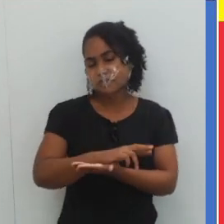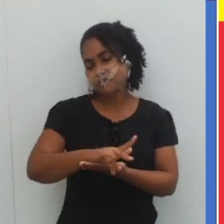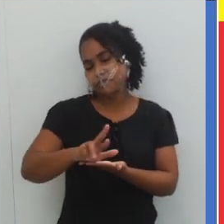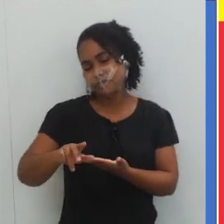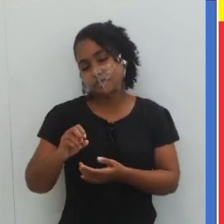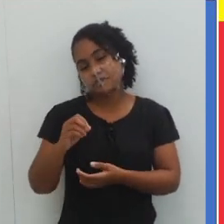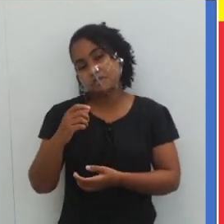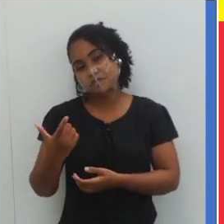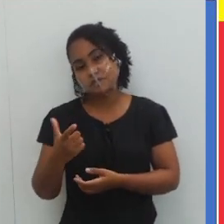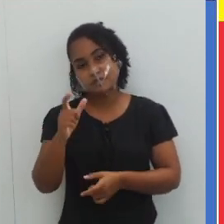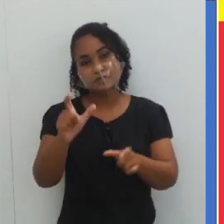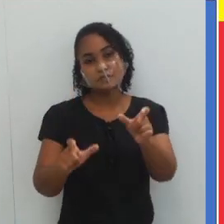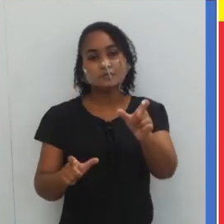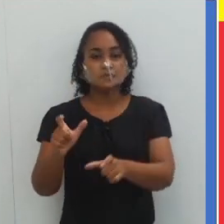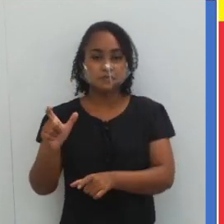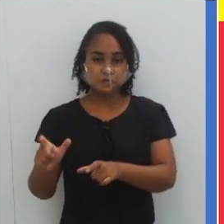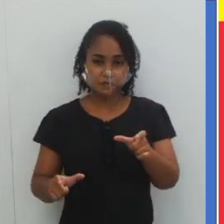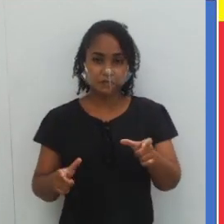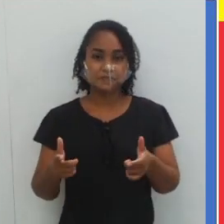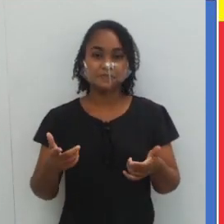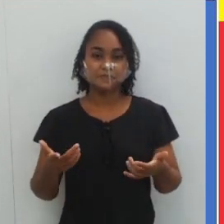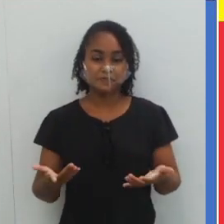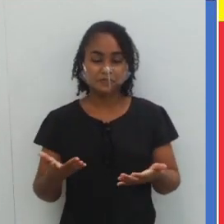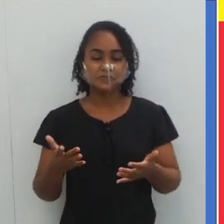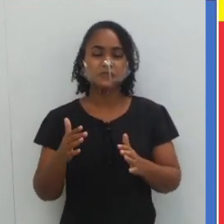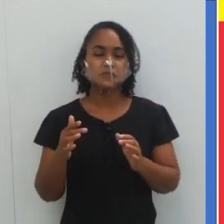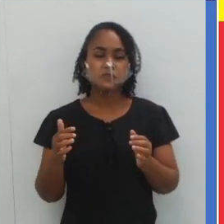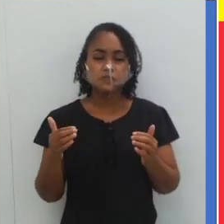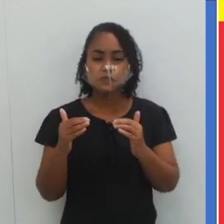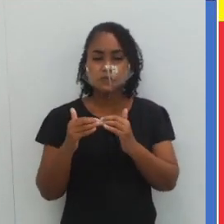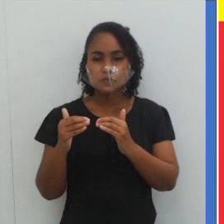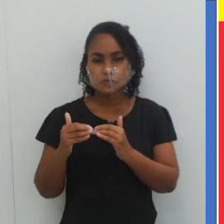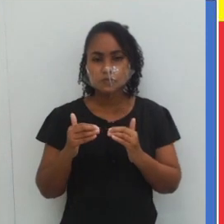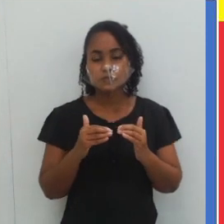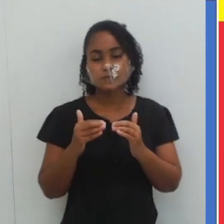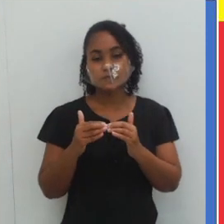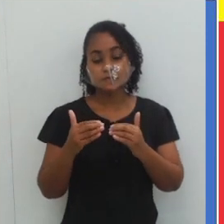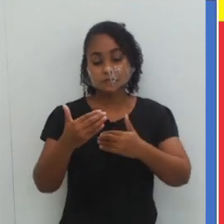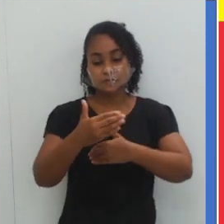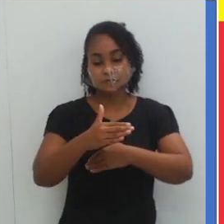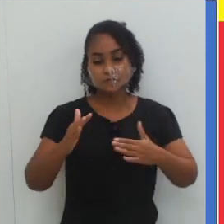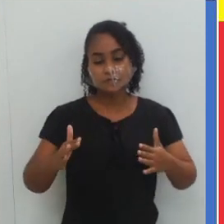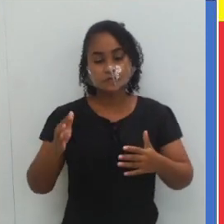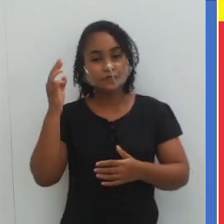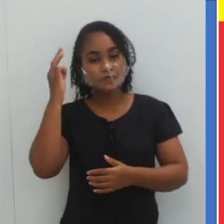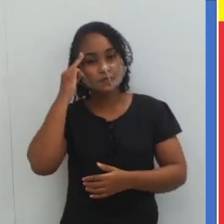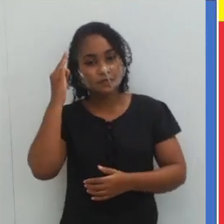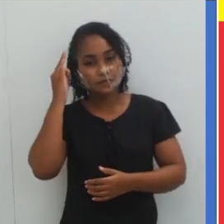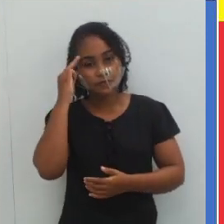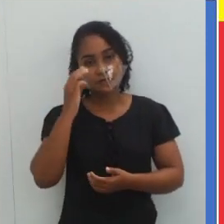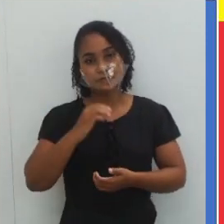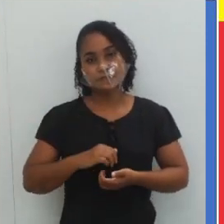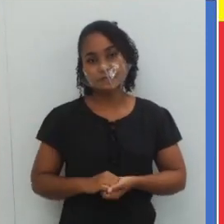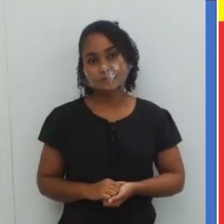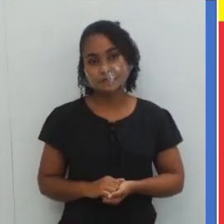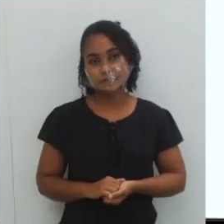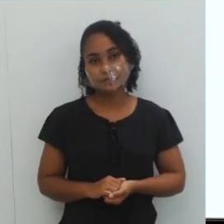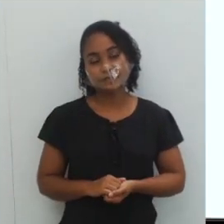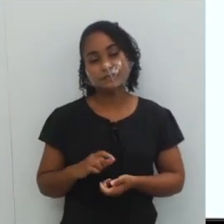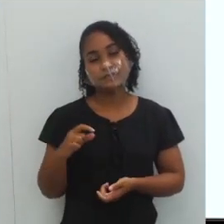momentos diversos e, claro, people, pessoas, tudo lá na nossa caixa de